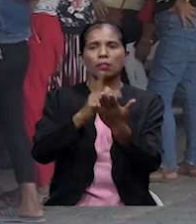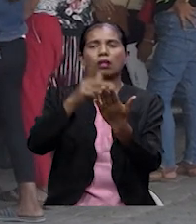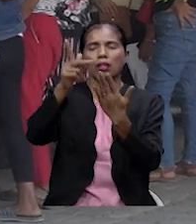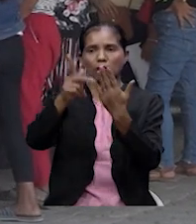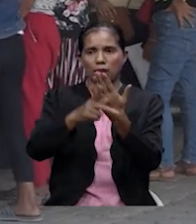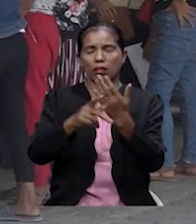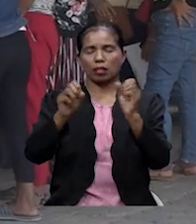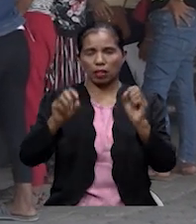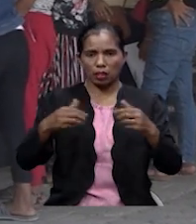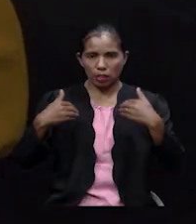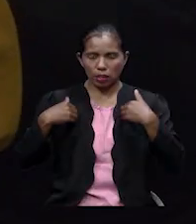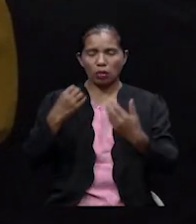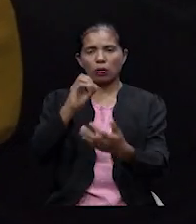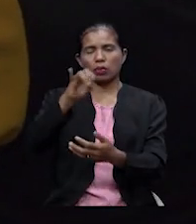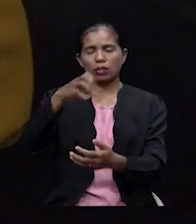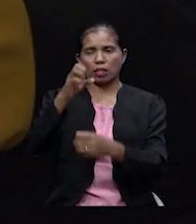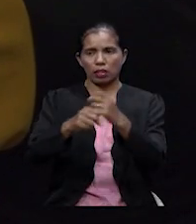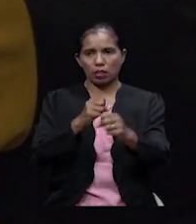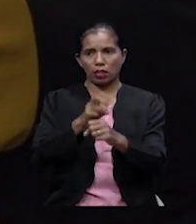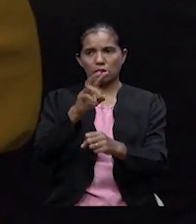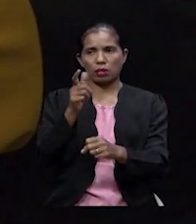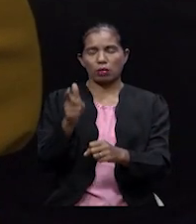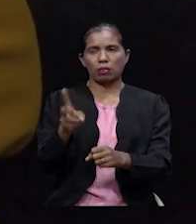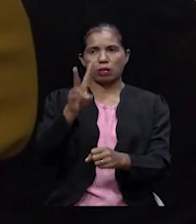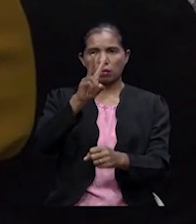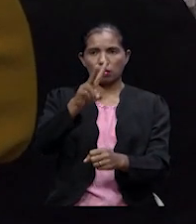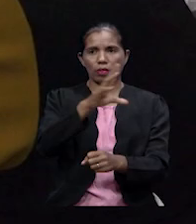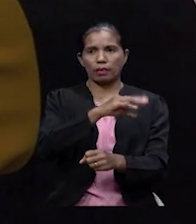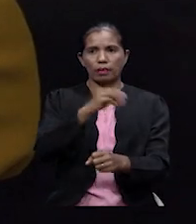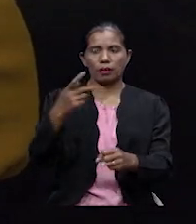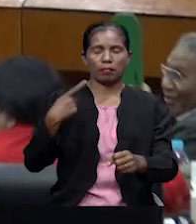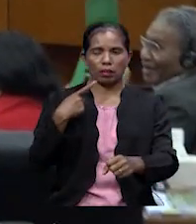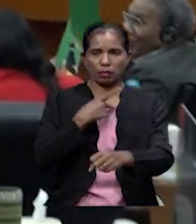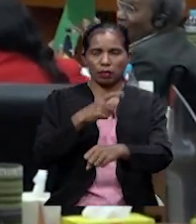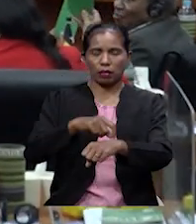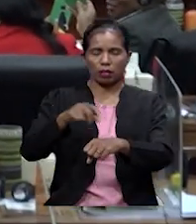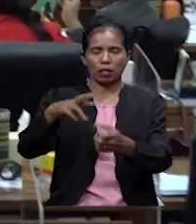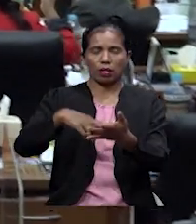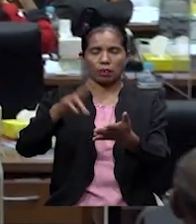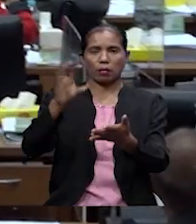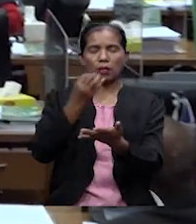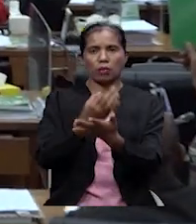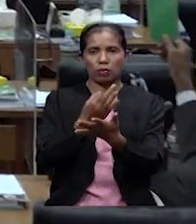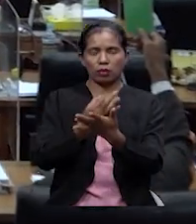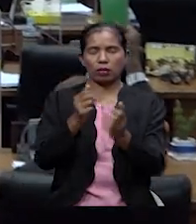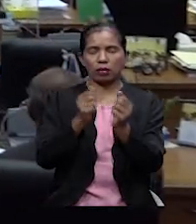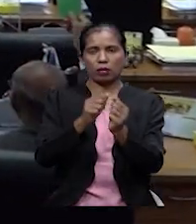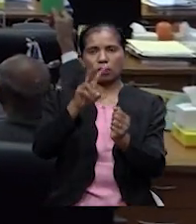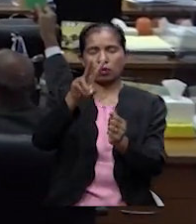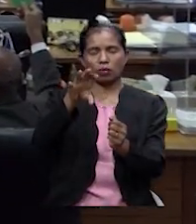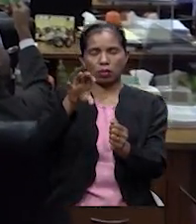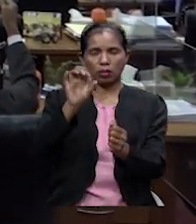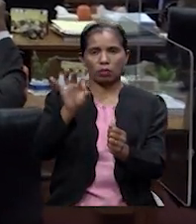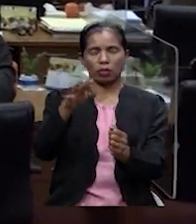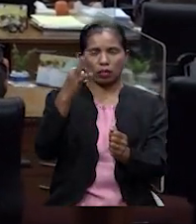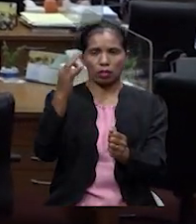e orçamento geral Estado tinan rin rua, ruan luresin rua, Parlamento Nacional aprova orçamento rin atus rua, lima luresin walu